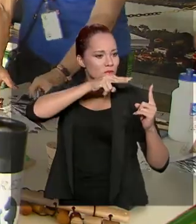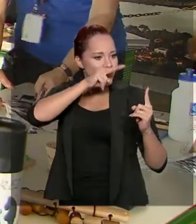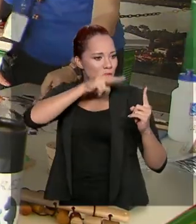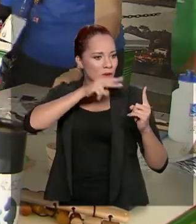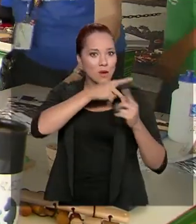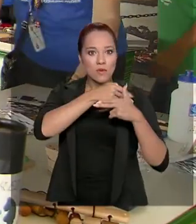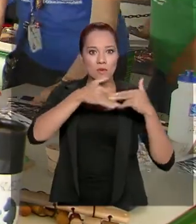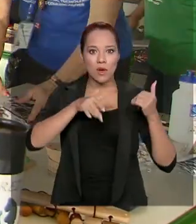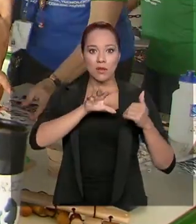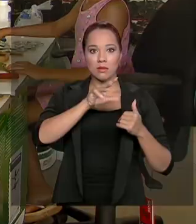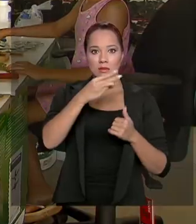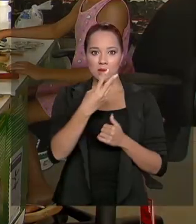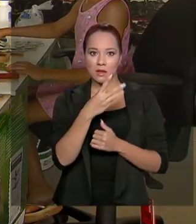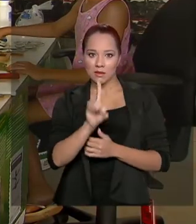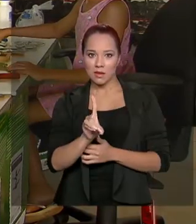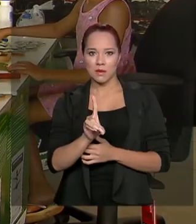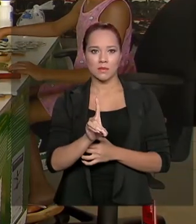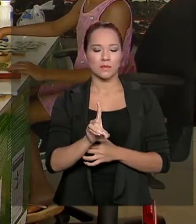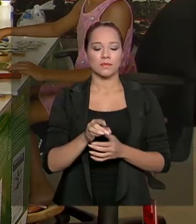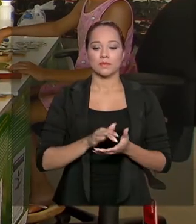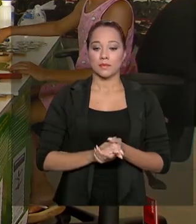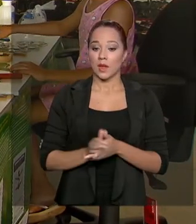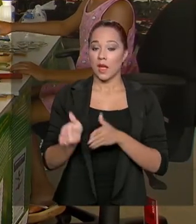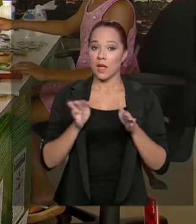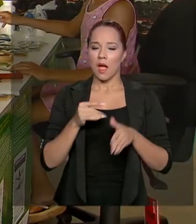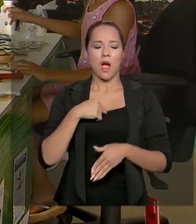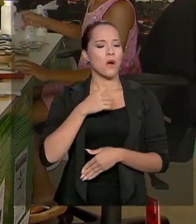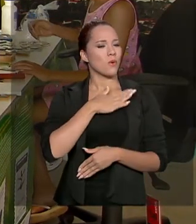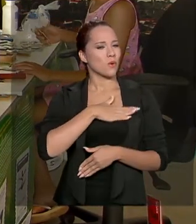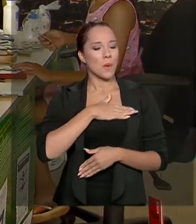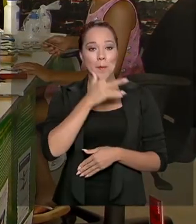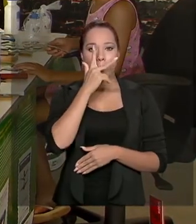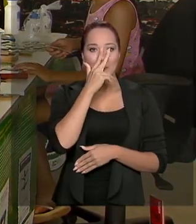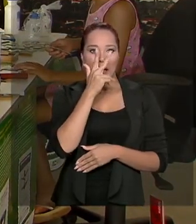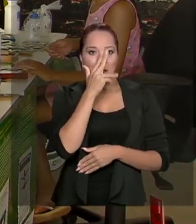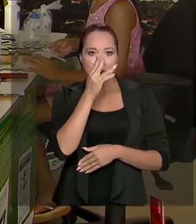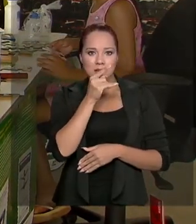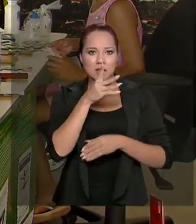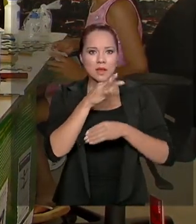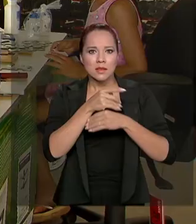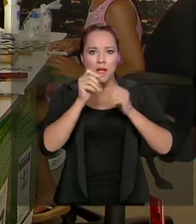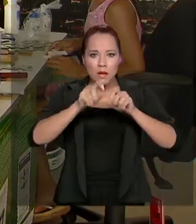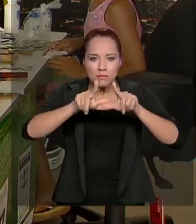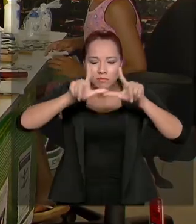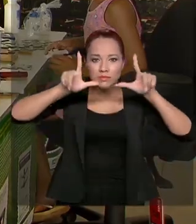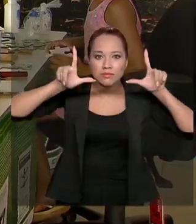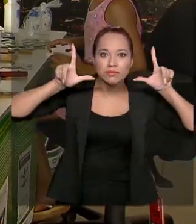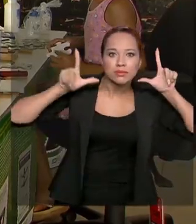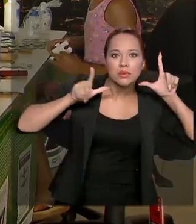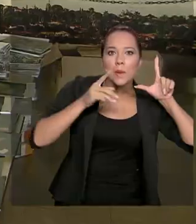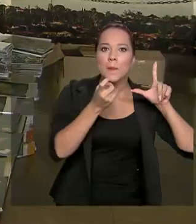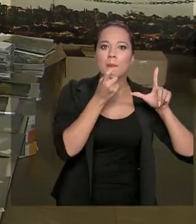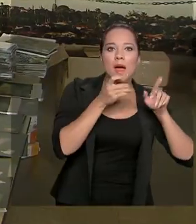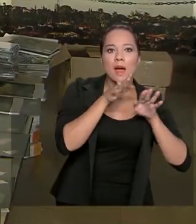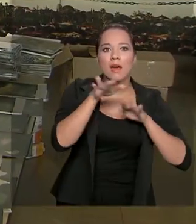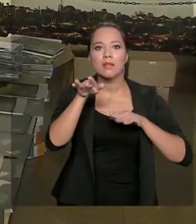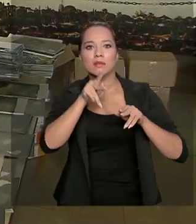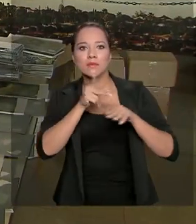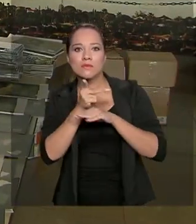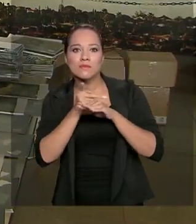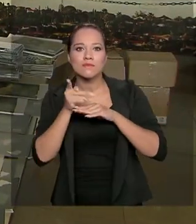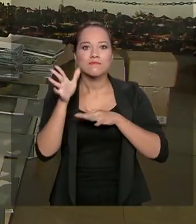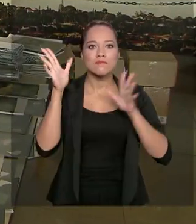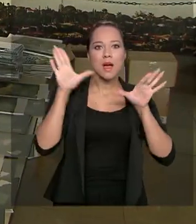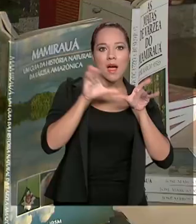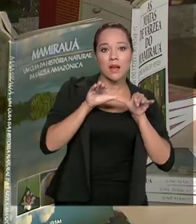em três dimensões. Eu gostei, por causa que a gente parece que a gente está dentro, lá perto do parque. Servidores